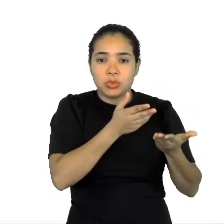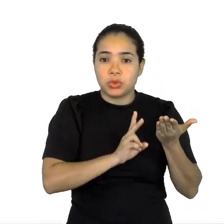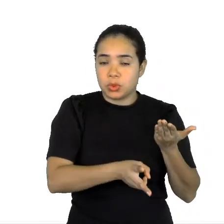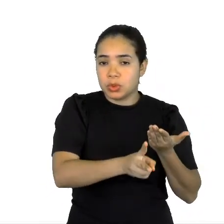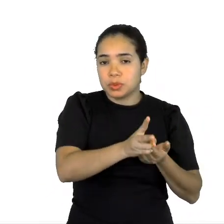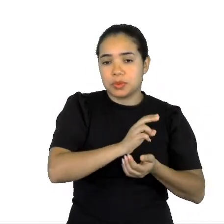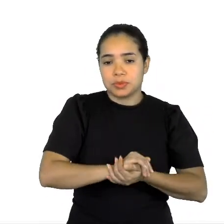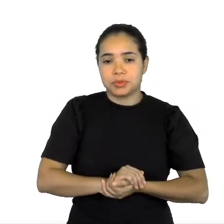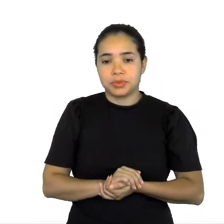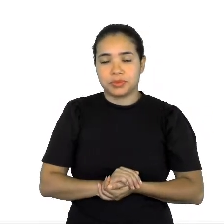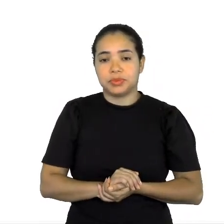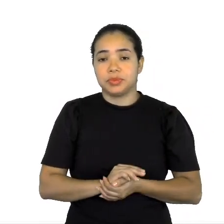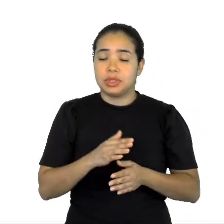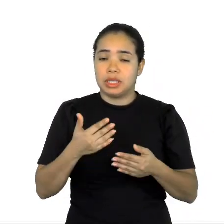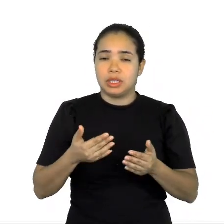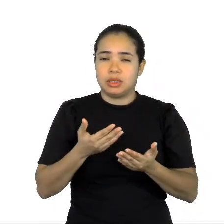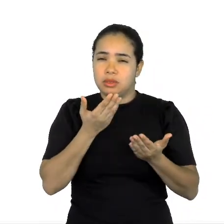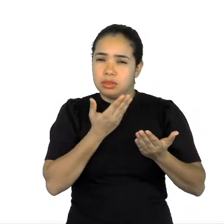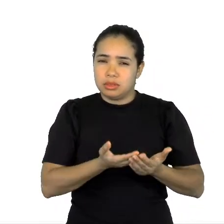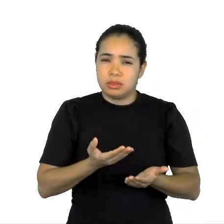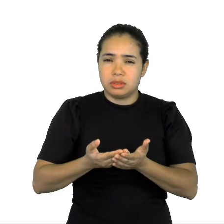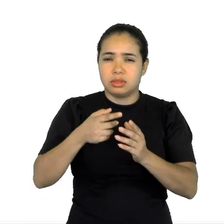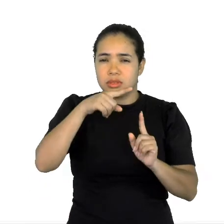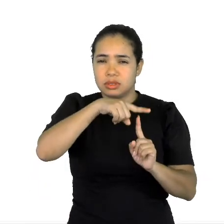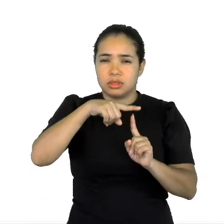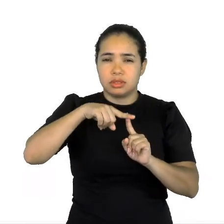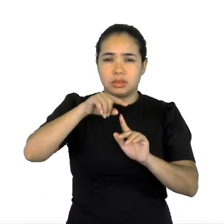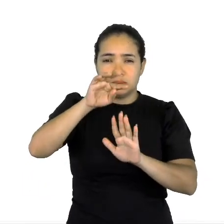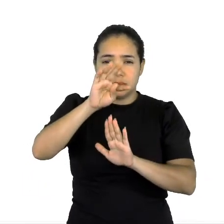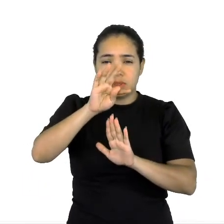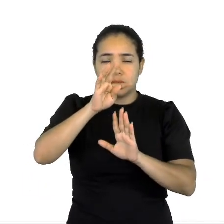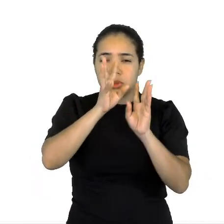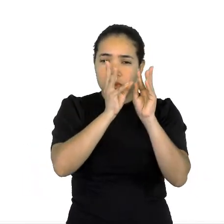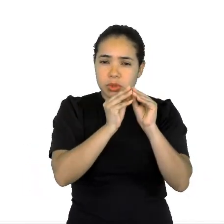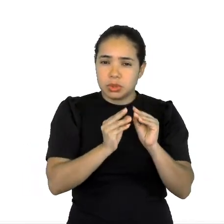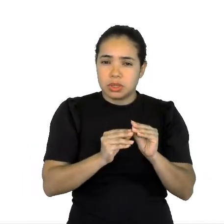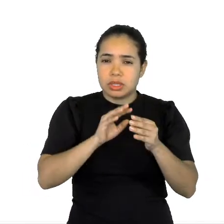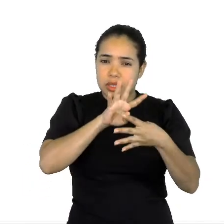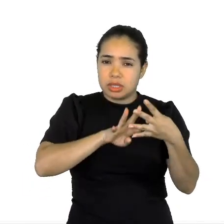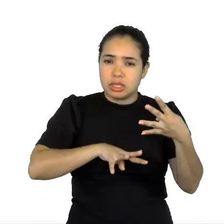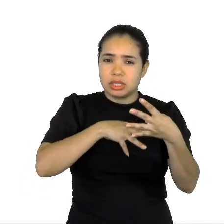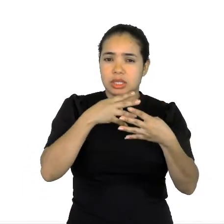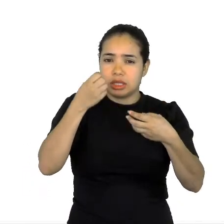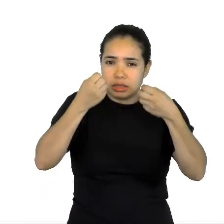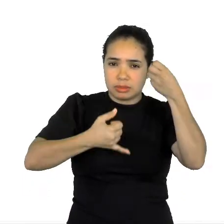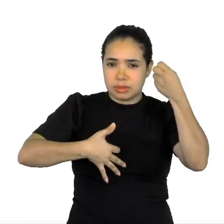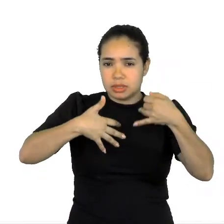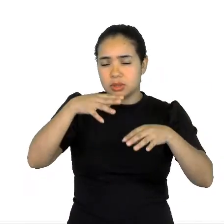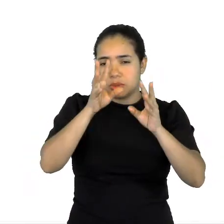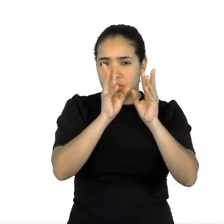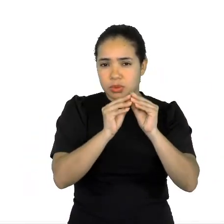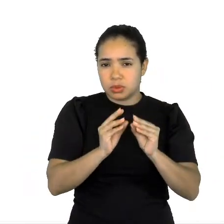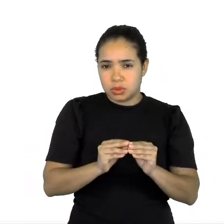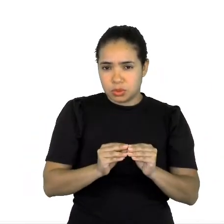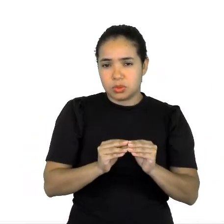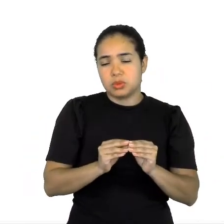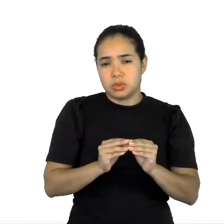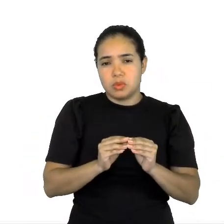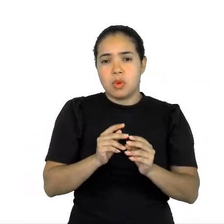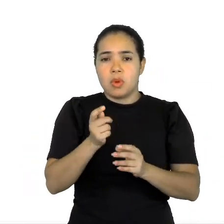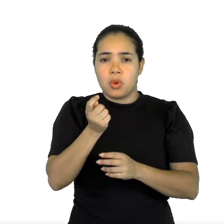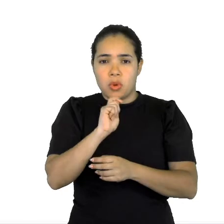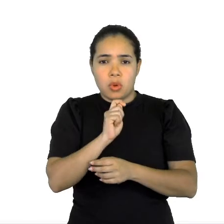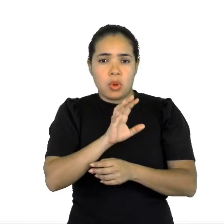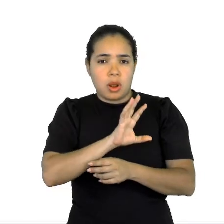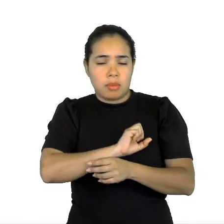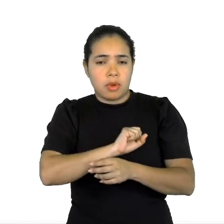do que estudamos sobre os tipos de resumo na tabela explicativa, como podemos classificar o resumo A Droga do Amor? Você vai falar